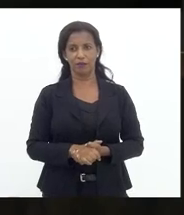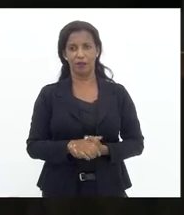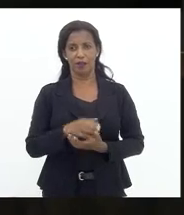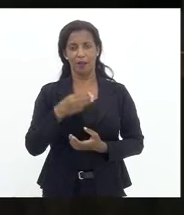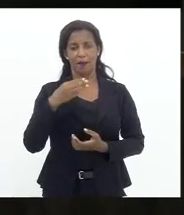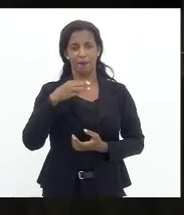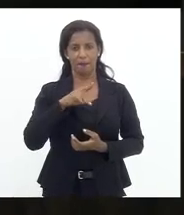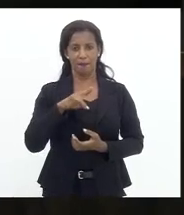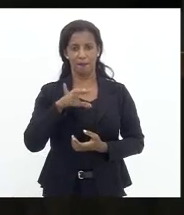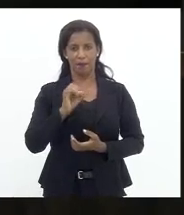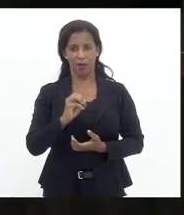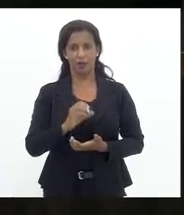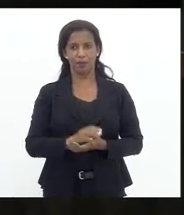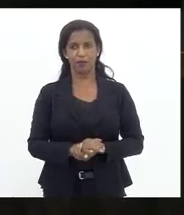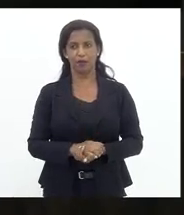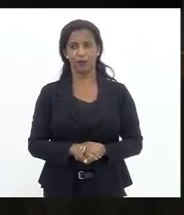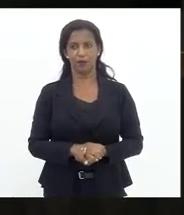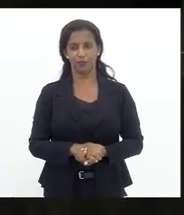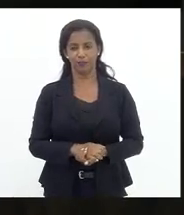Márcio Gualberto.